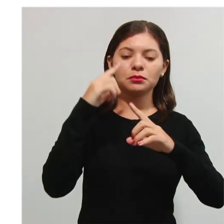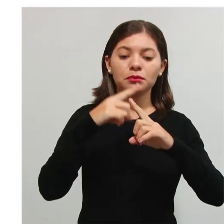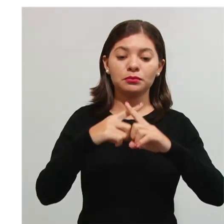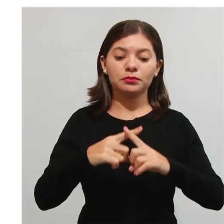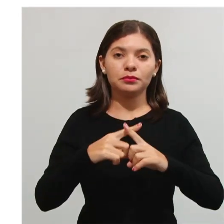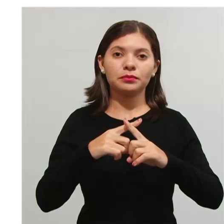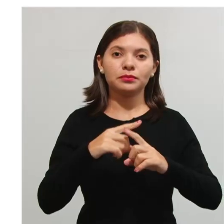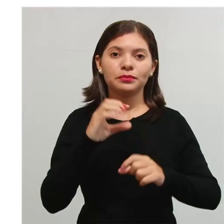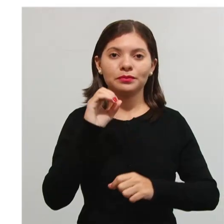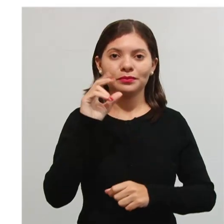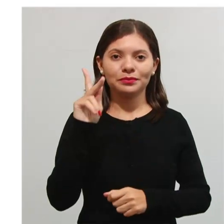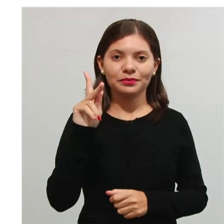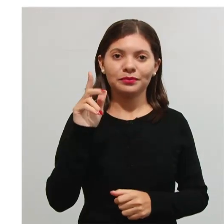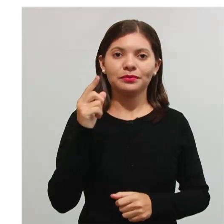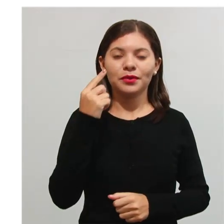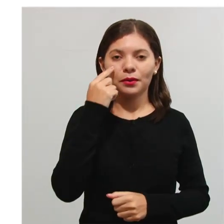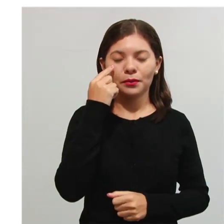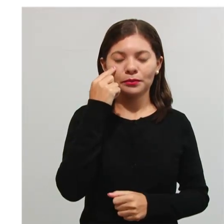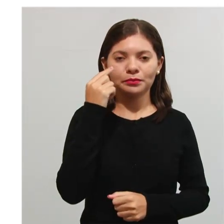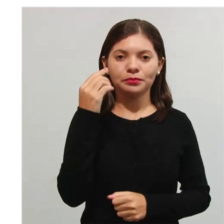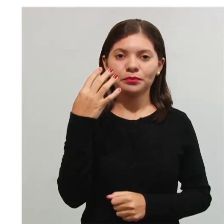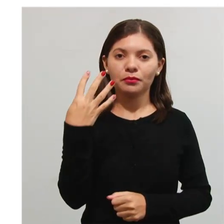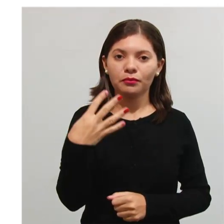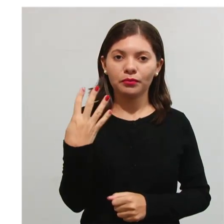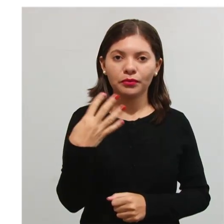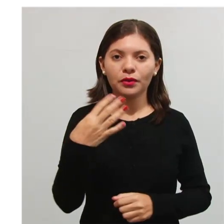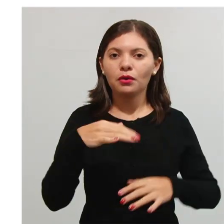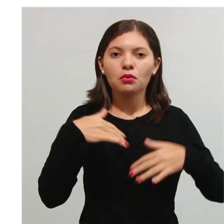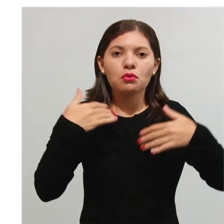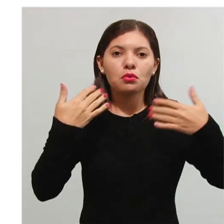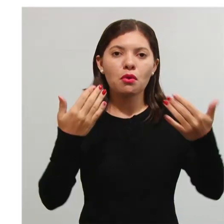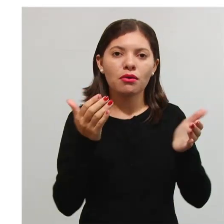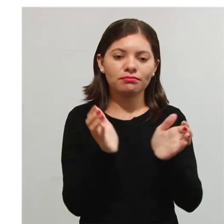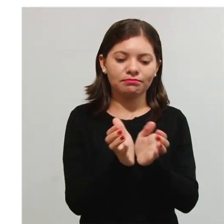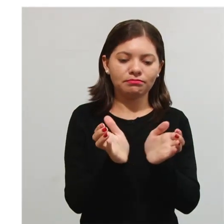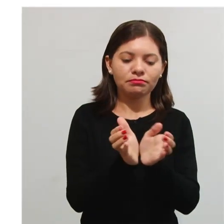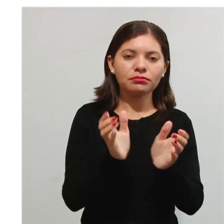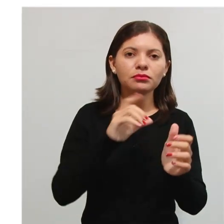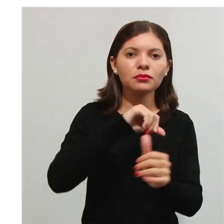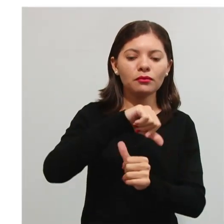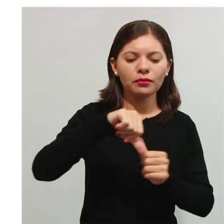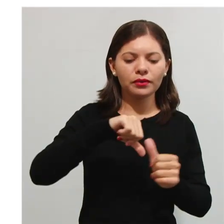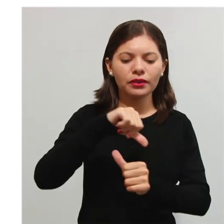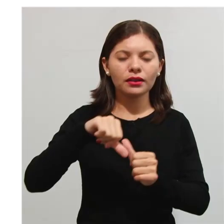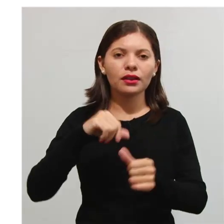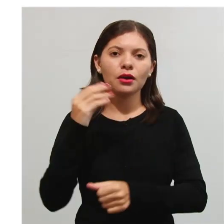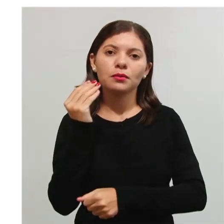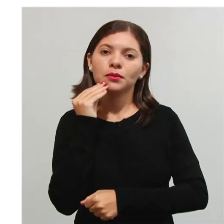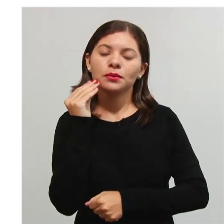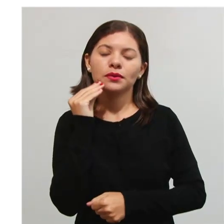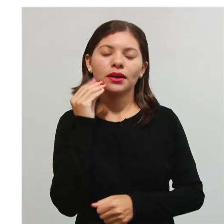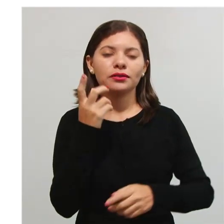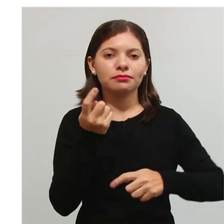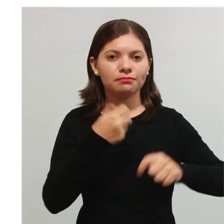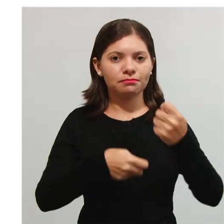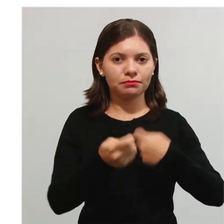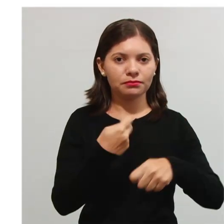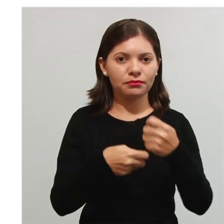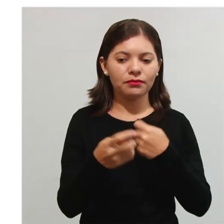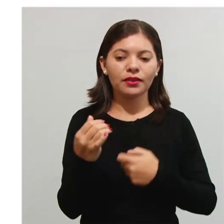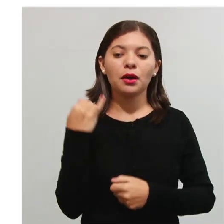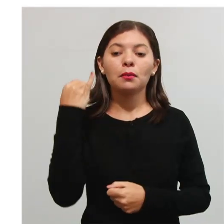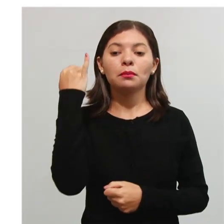concorrente, ok? Ponto 4. Qual é a equipe que transformará essa oportunidade em negócio? É